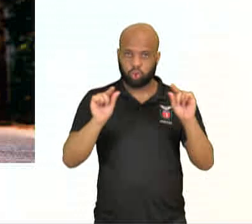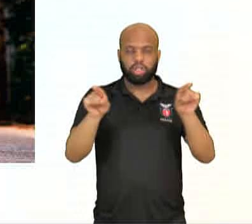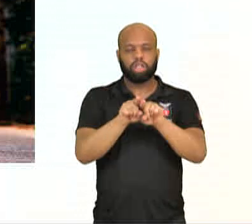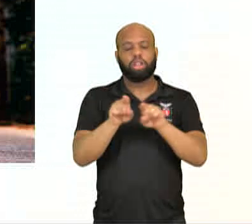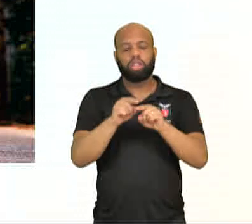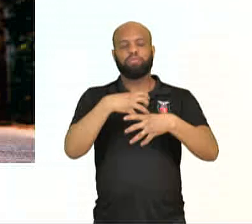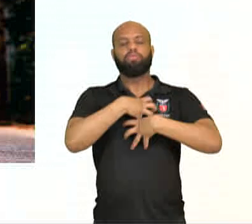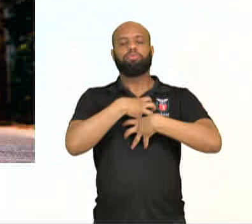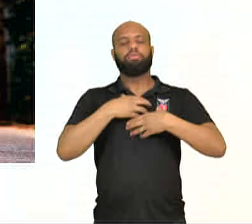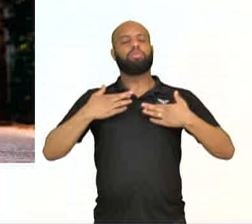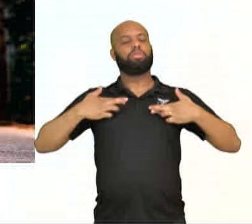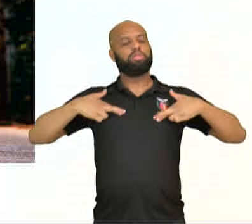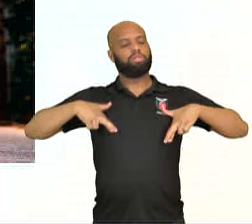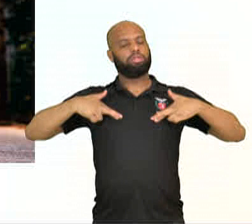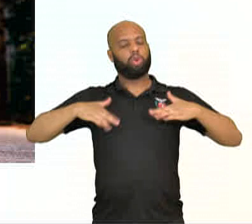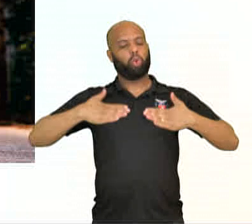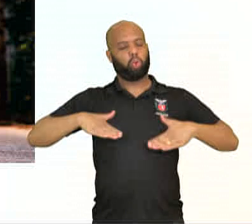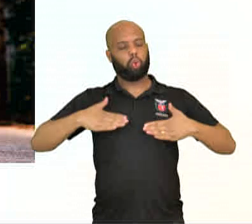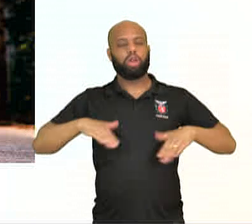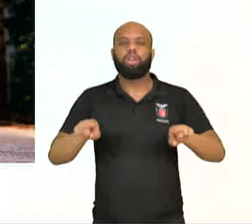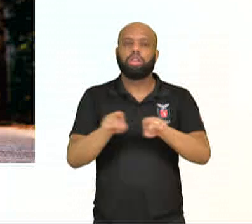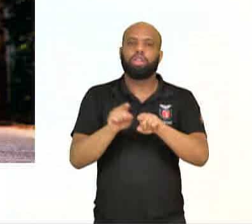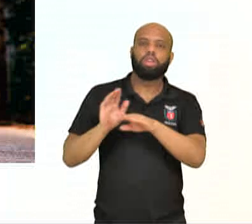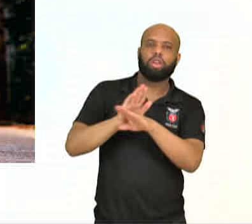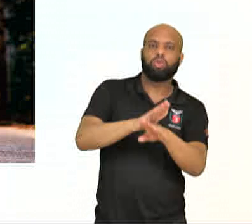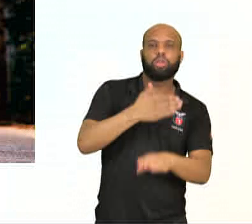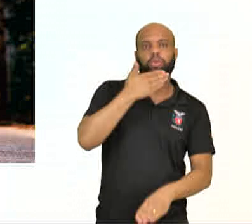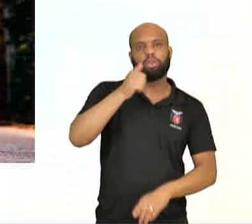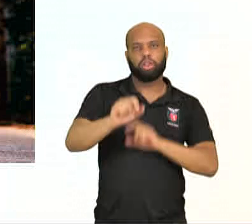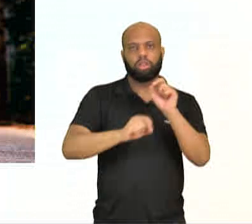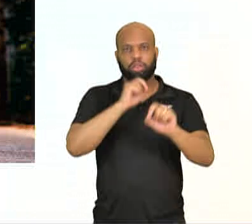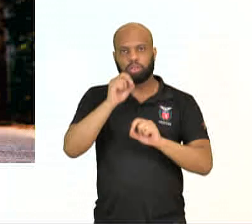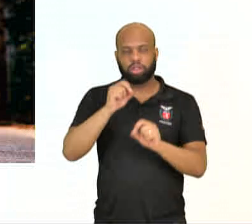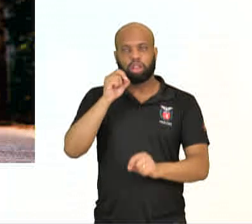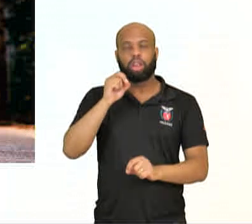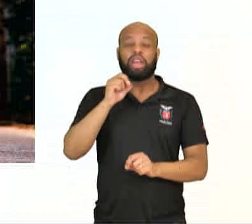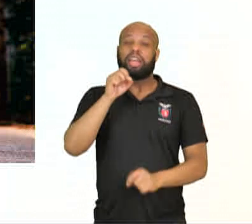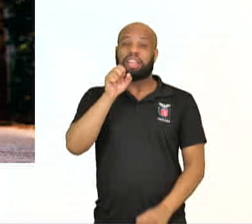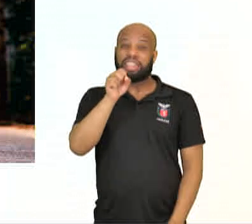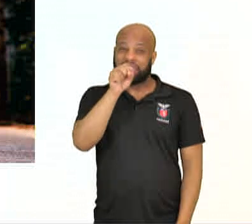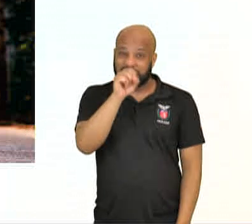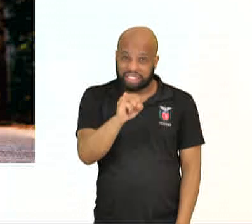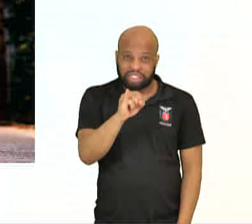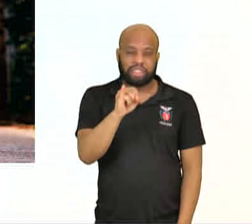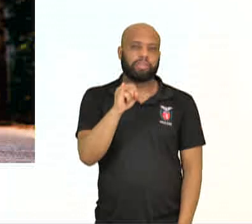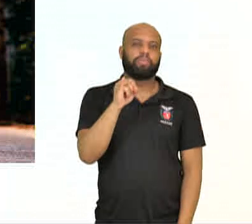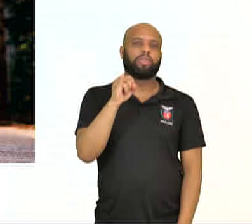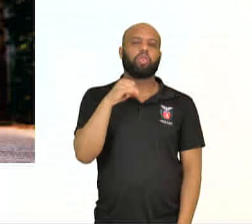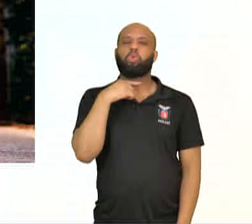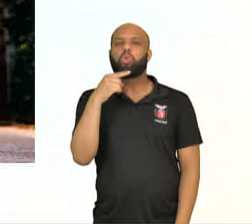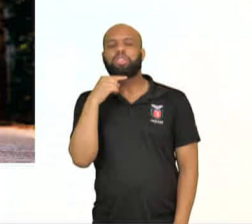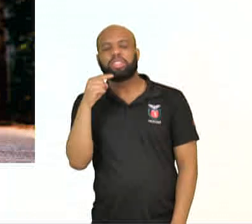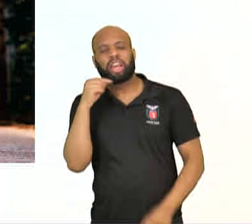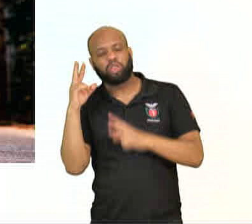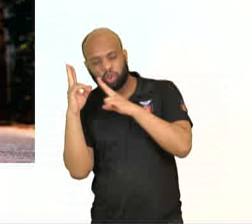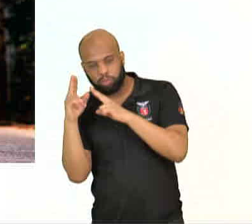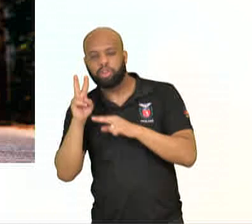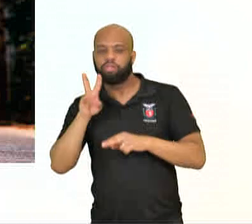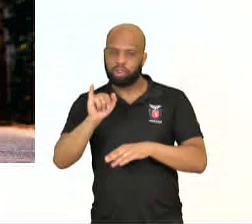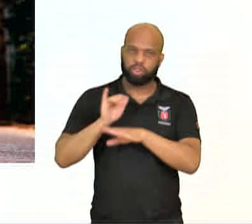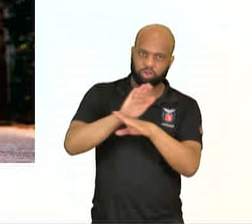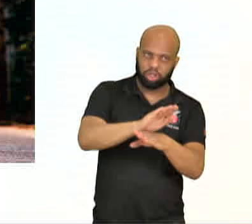e controle da ansiedade, ela ajuda na melhora da insônia, ajuda a reduzir a pressão arterial e diminuir as